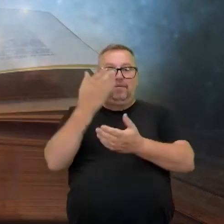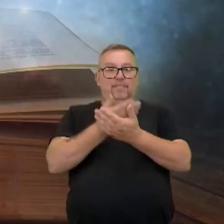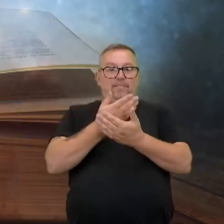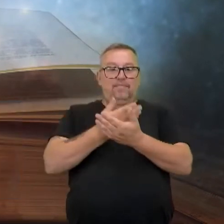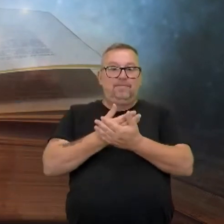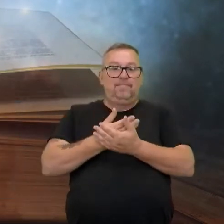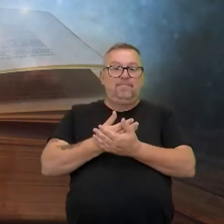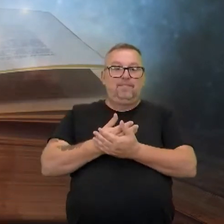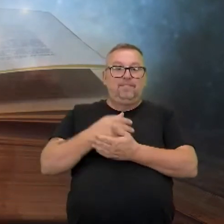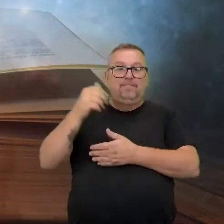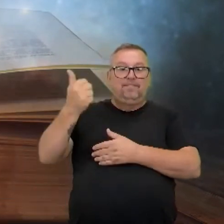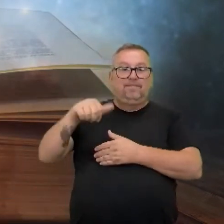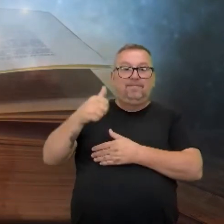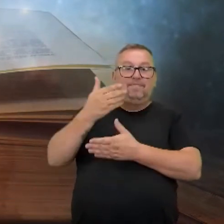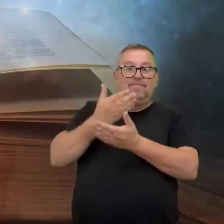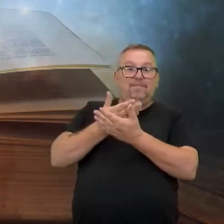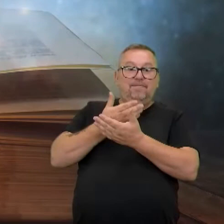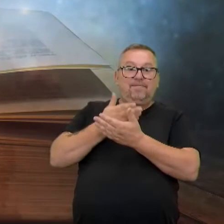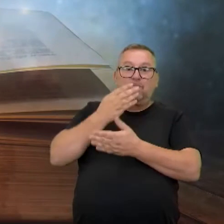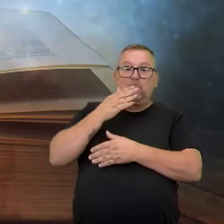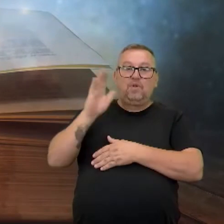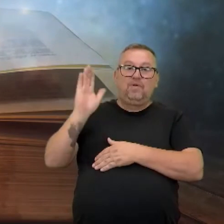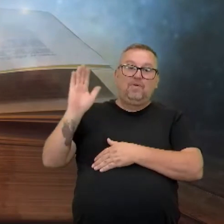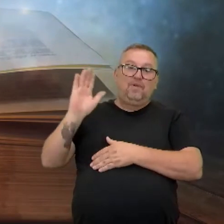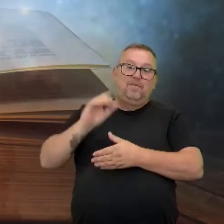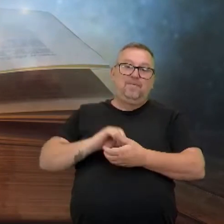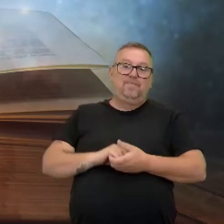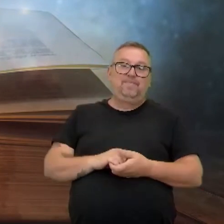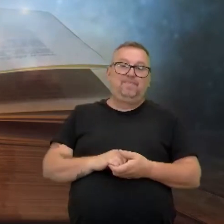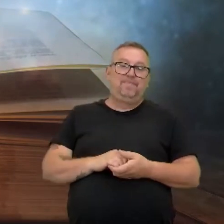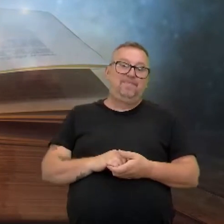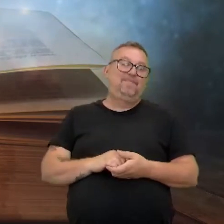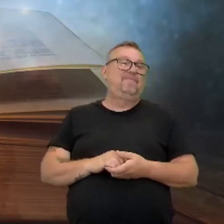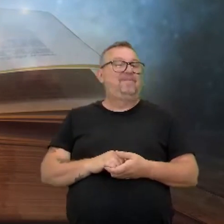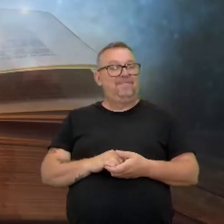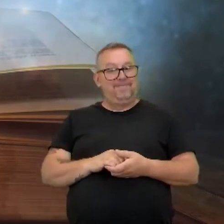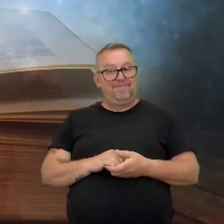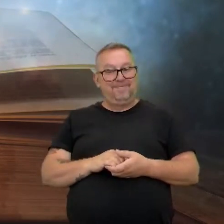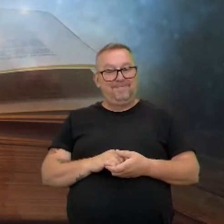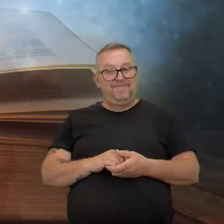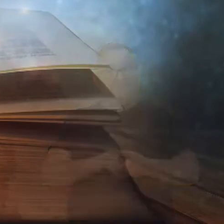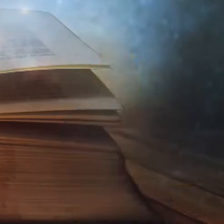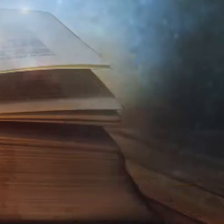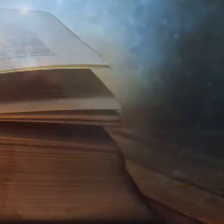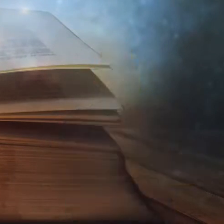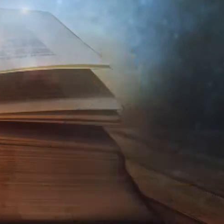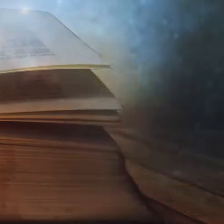Avaliem a nossa aula. Beijo grande, até a próxima. Tchau, tchau.